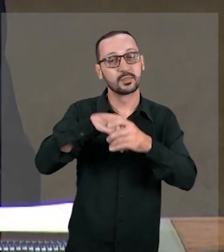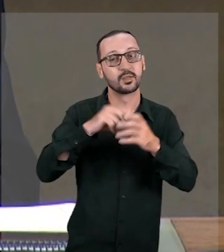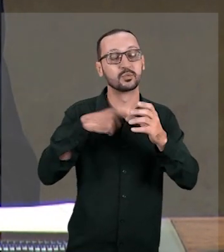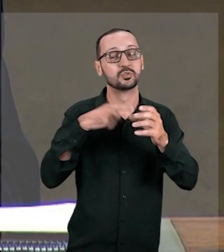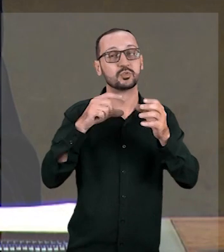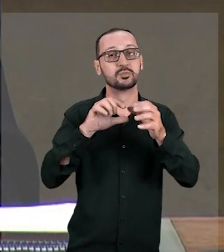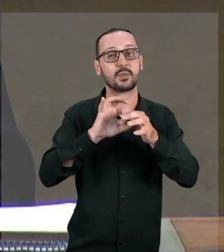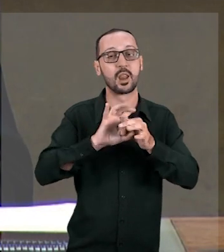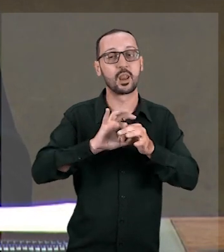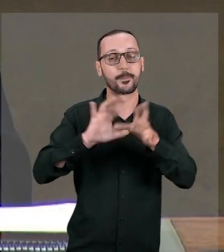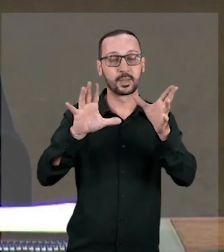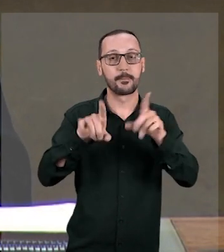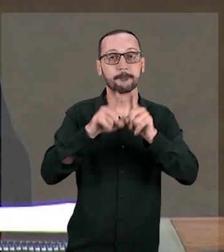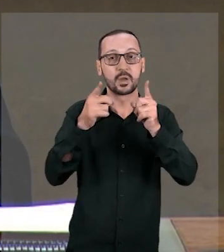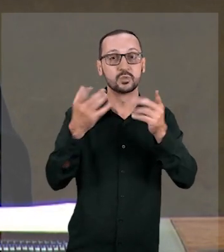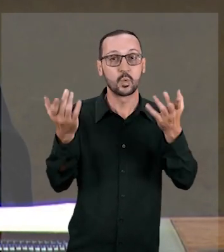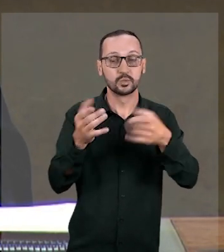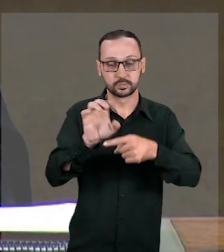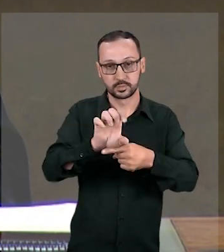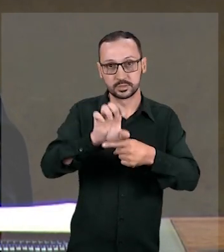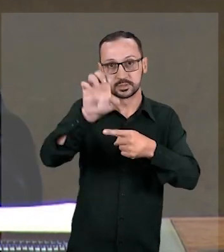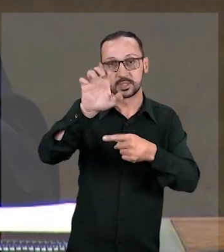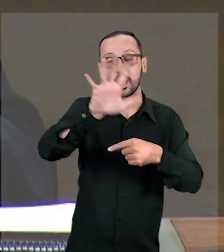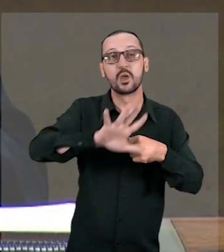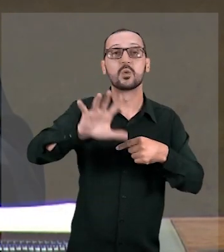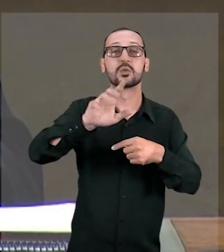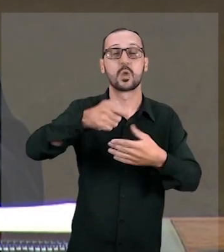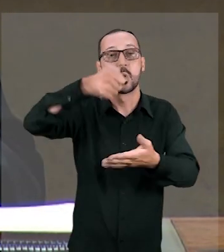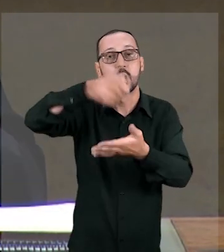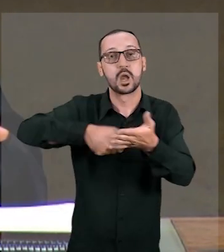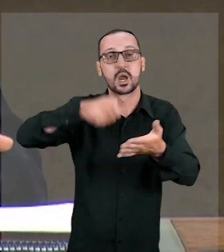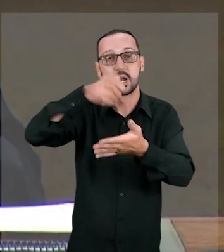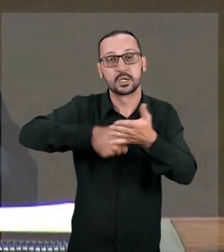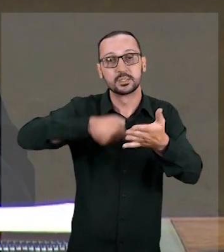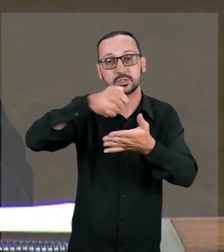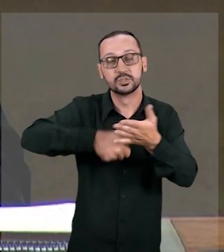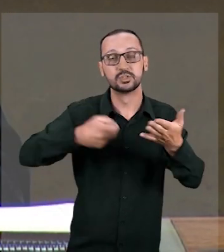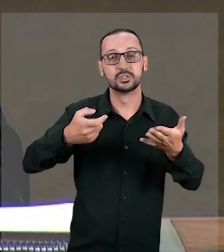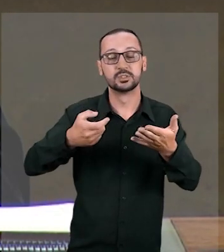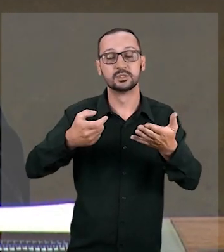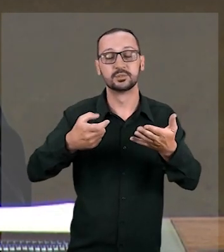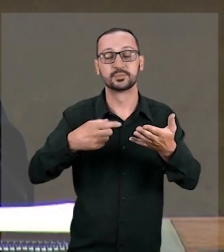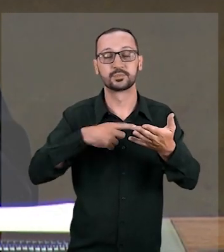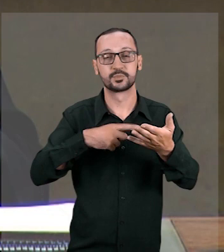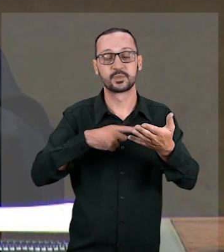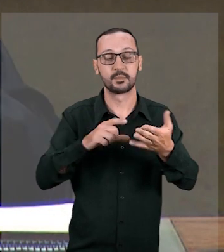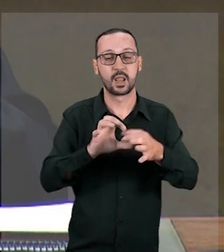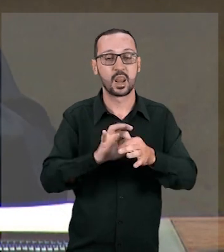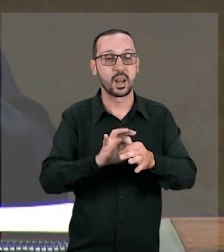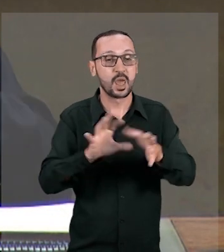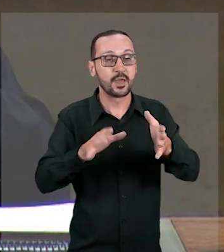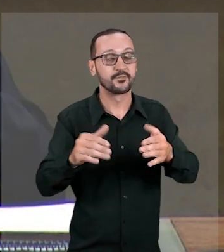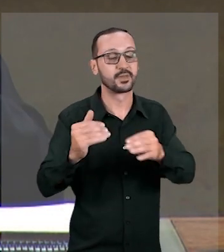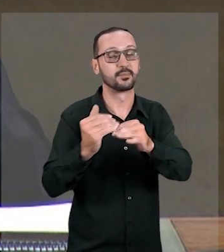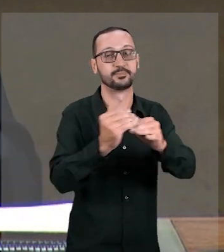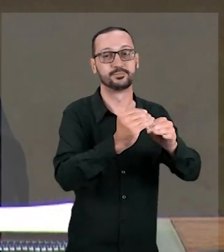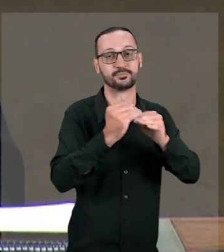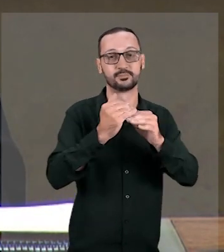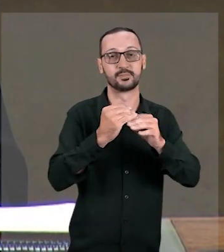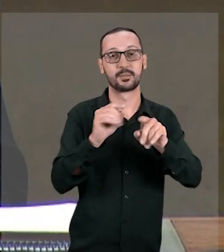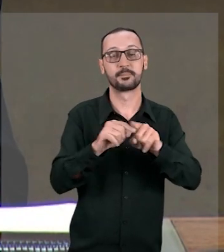de liberdade. Mas o grande papel do Estado é assegurar a liberdade, inclusive a livre iniciativa, mas